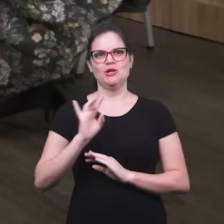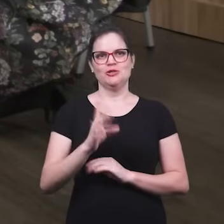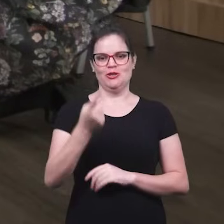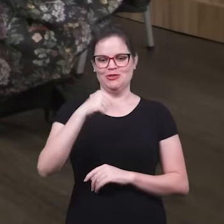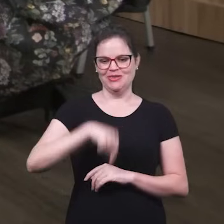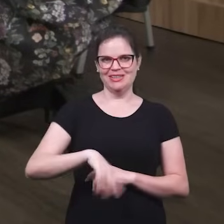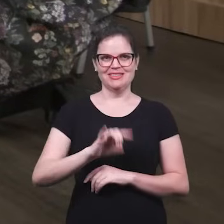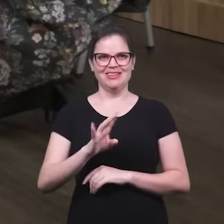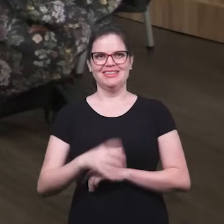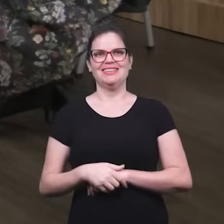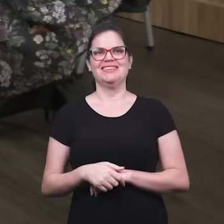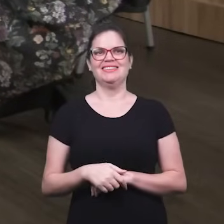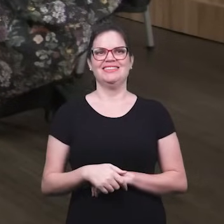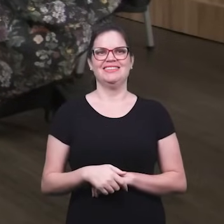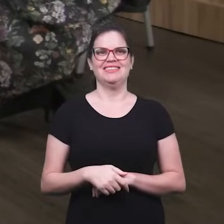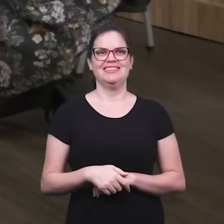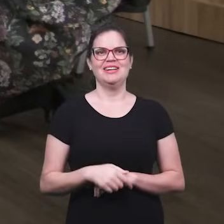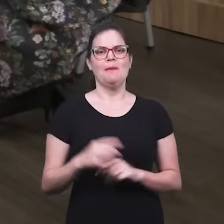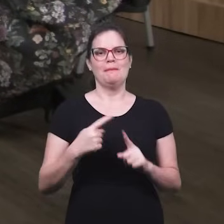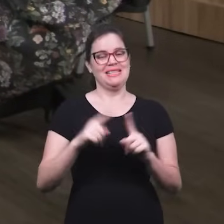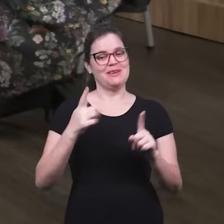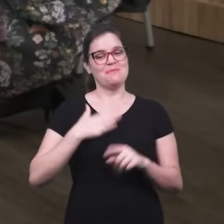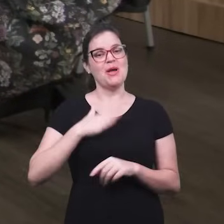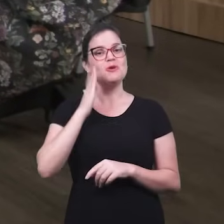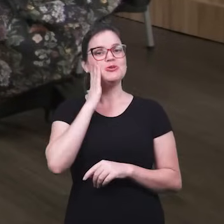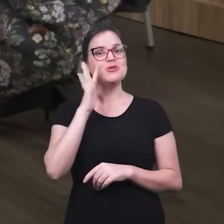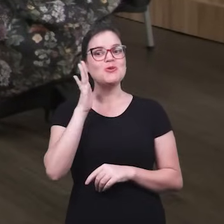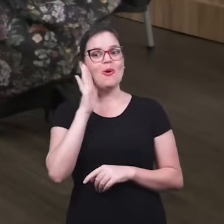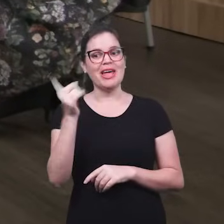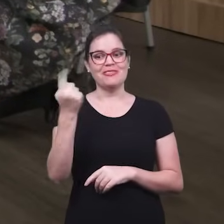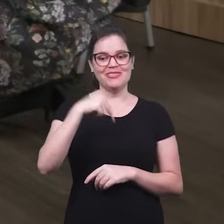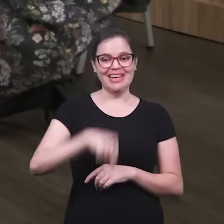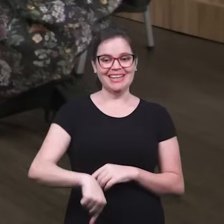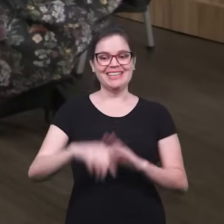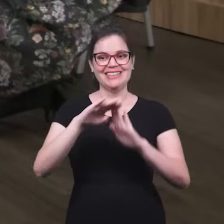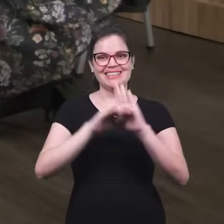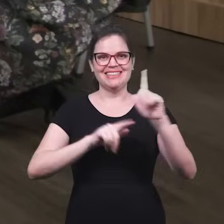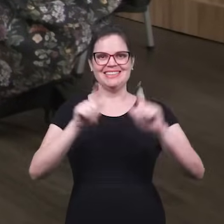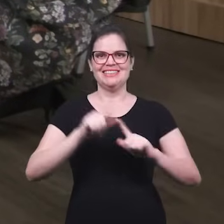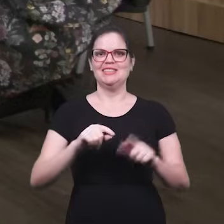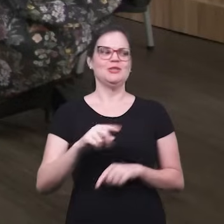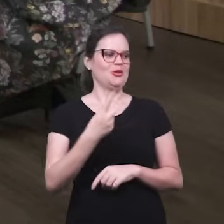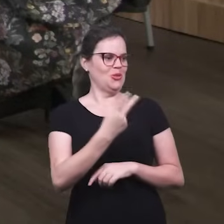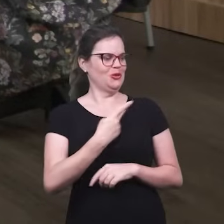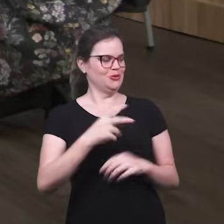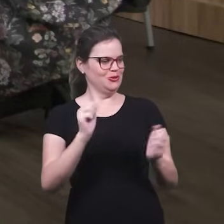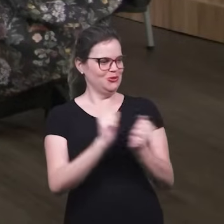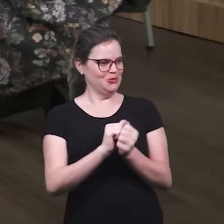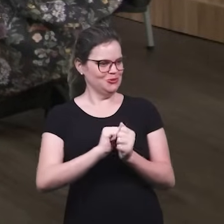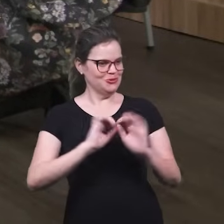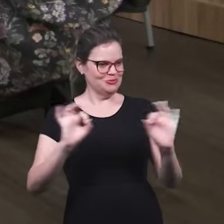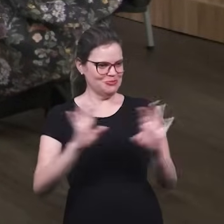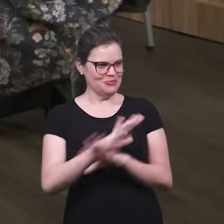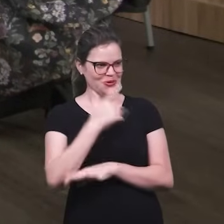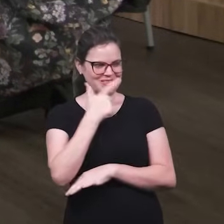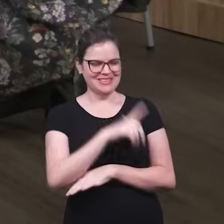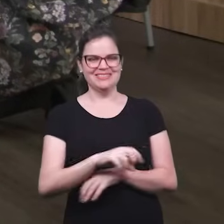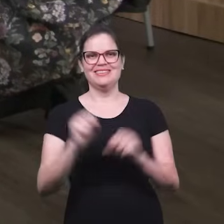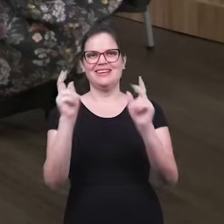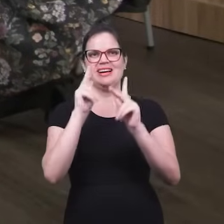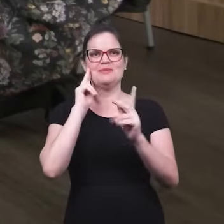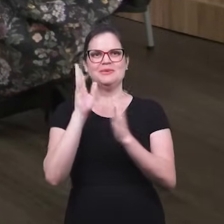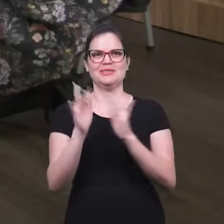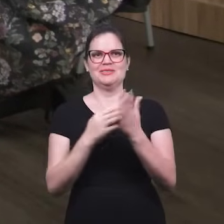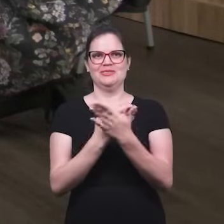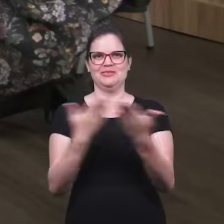aqui. Pronto. Cumpri o sonho. Realizamos juntos Pronto. os nossos sonhos. Deus abençoe. Pai, Senhor. A paz do